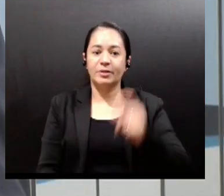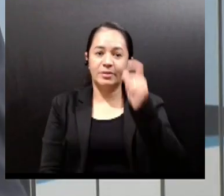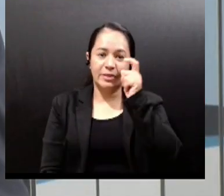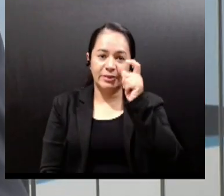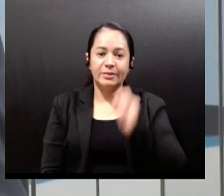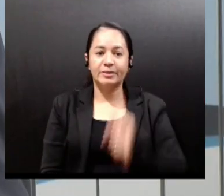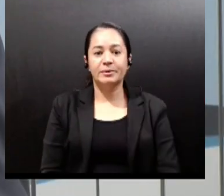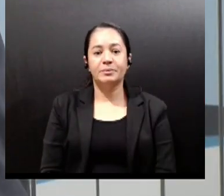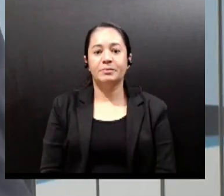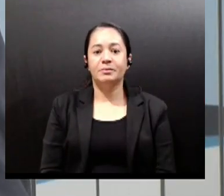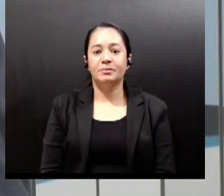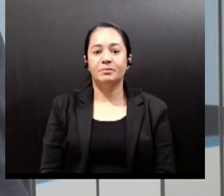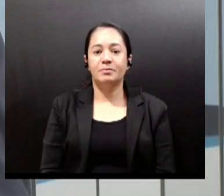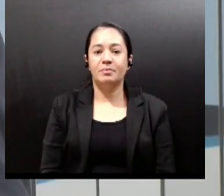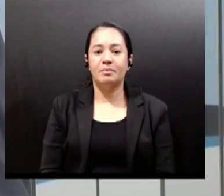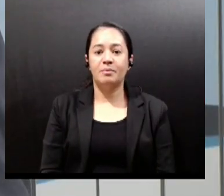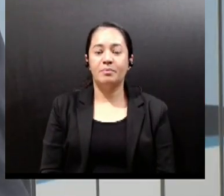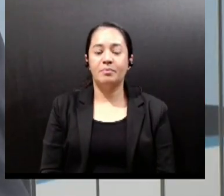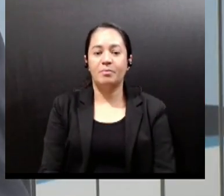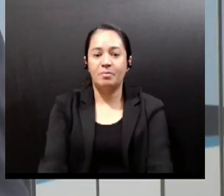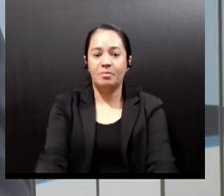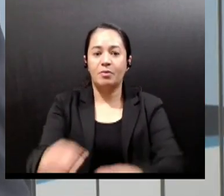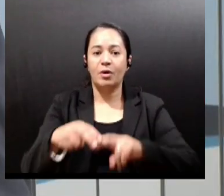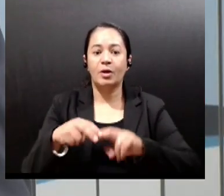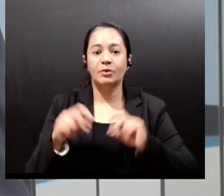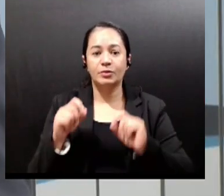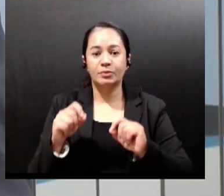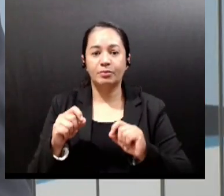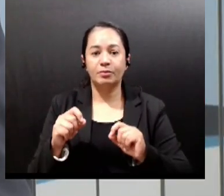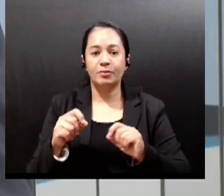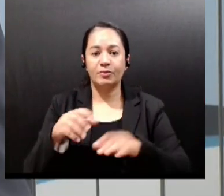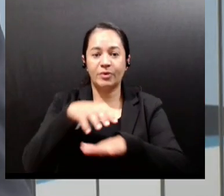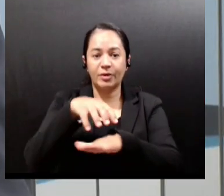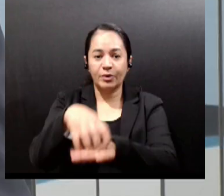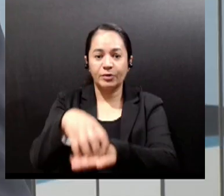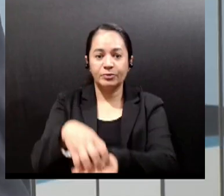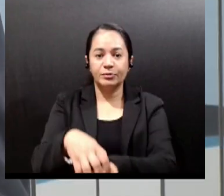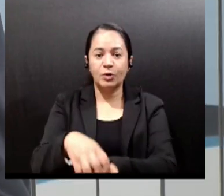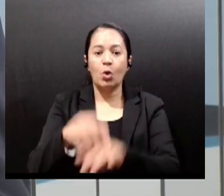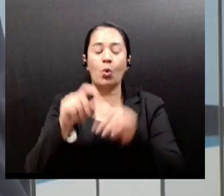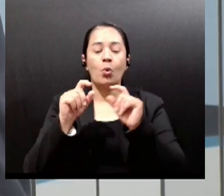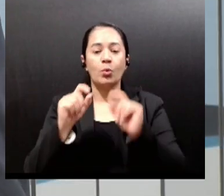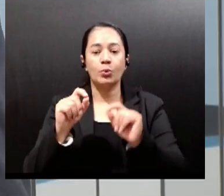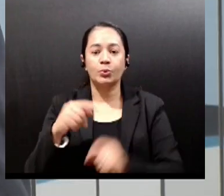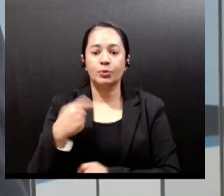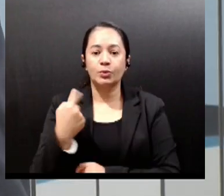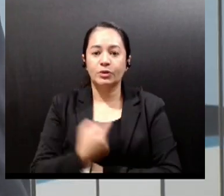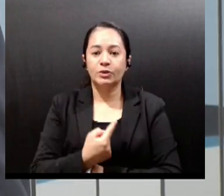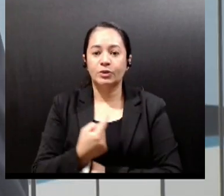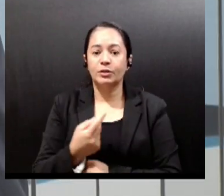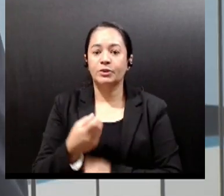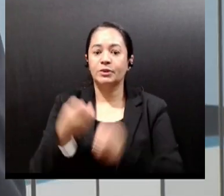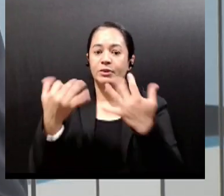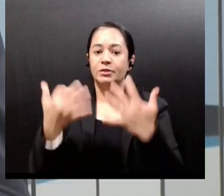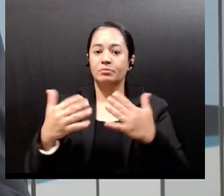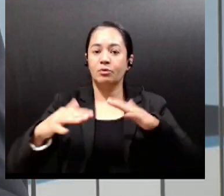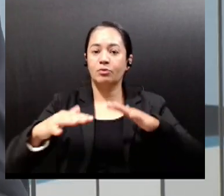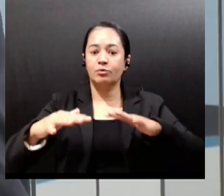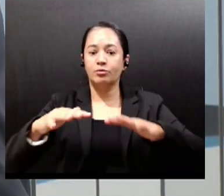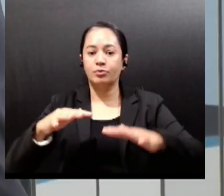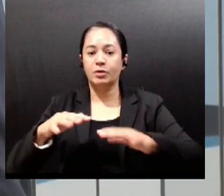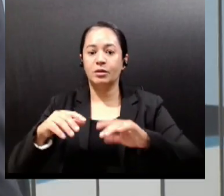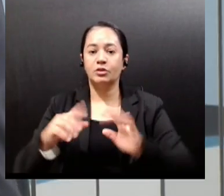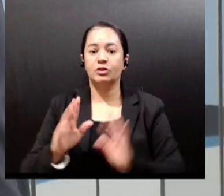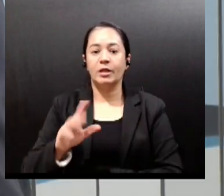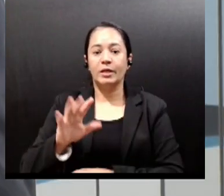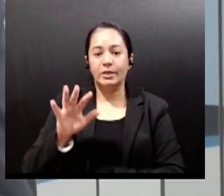ponto relacionado ao transporte. E quando nós estamos falando da concorrência, exatamente isso, é a